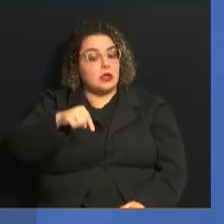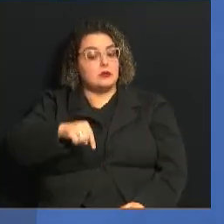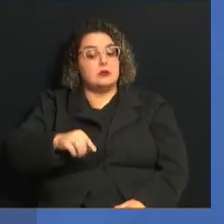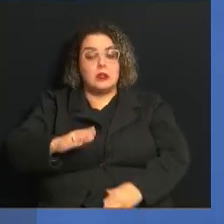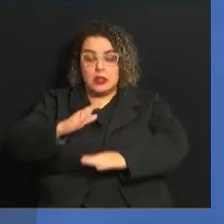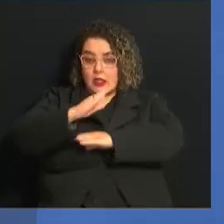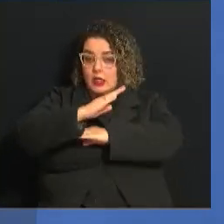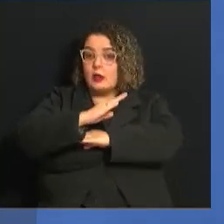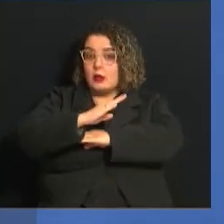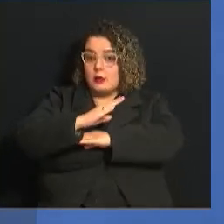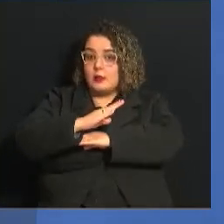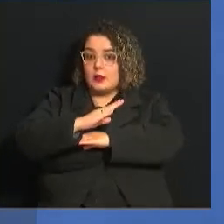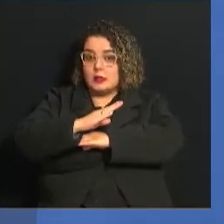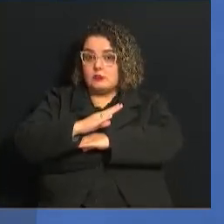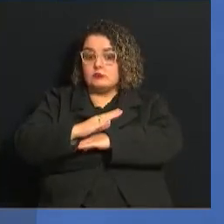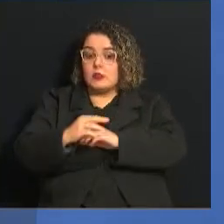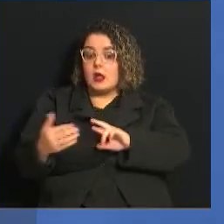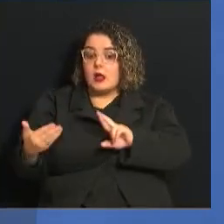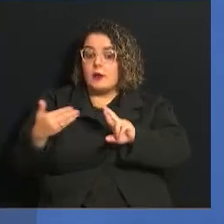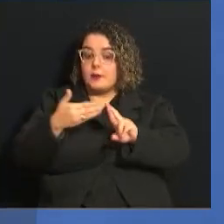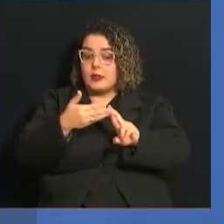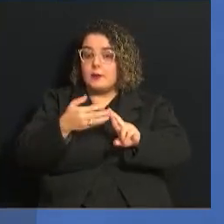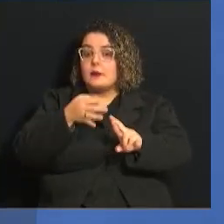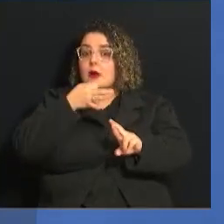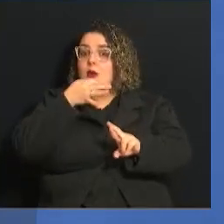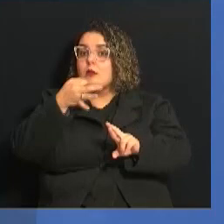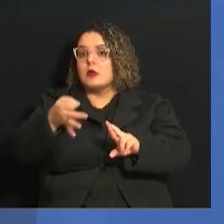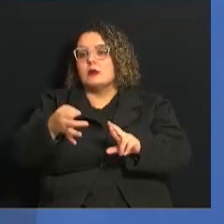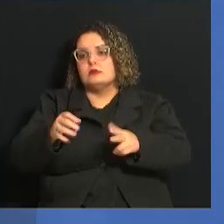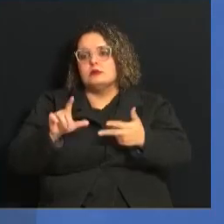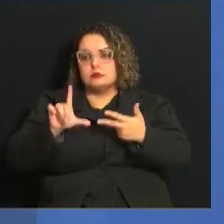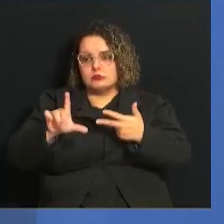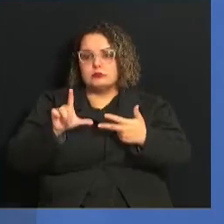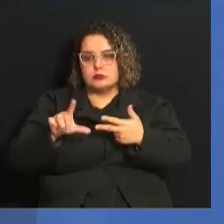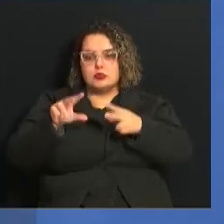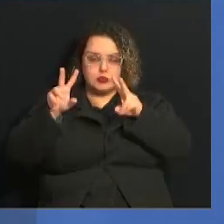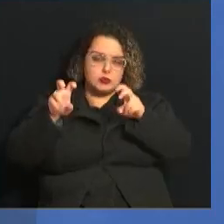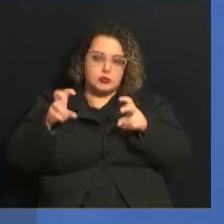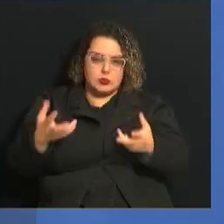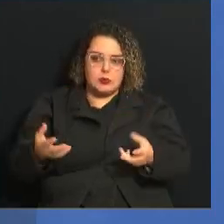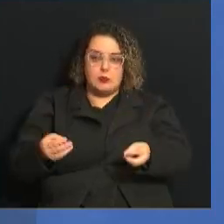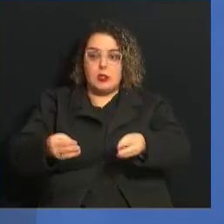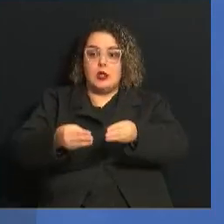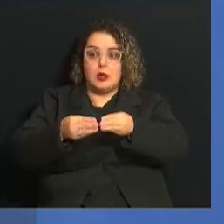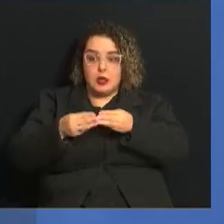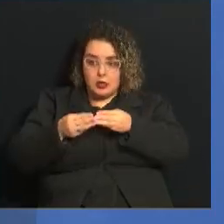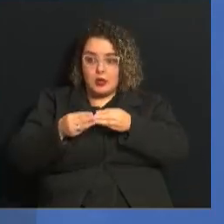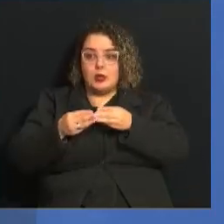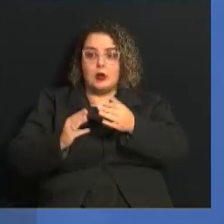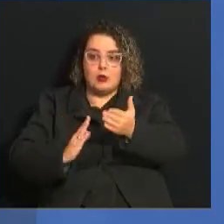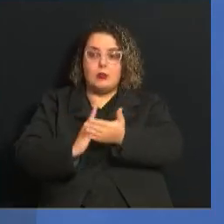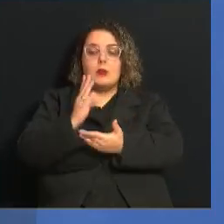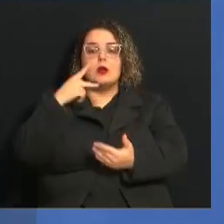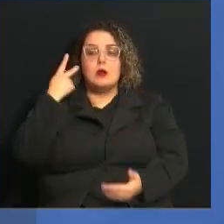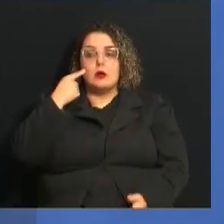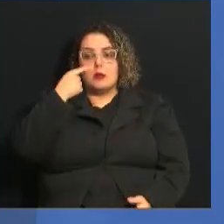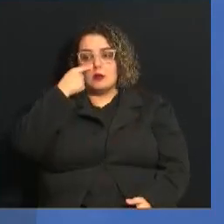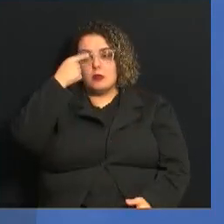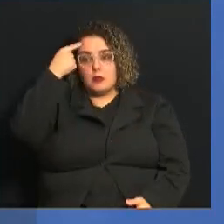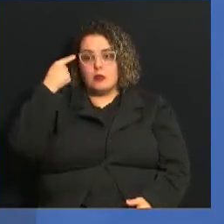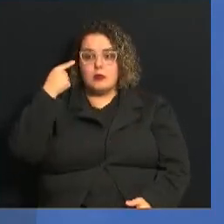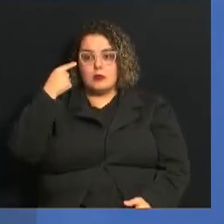Campinas representam a opinião do Legislativo acerca de um tema EA Moção aprovada da vereadora Paola Miguel